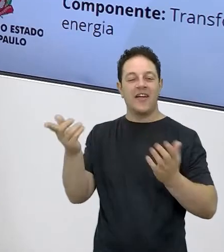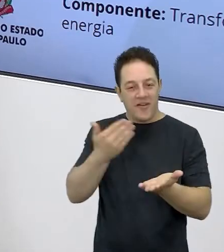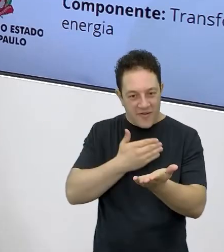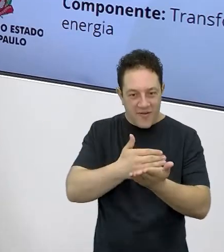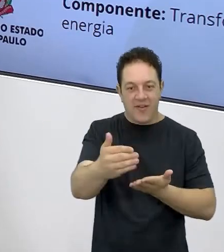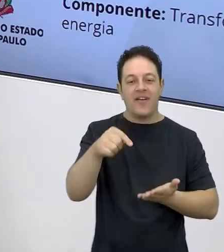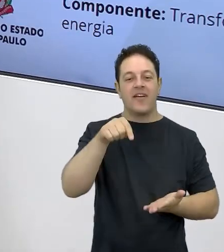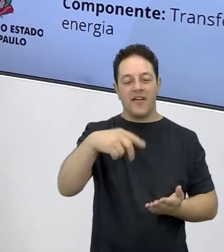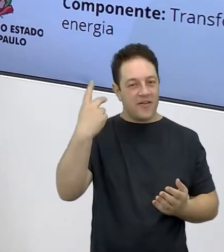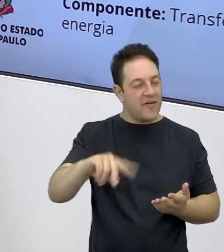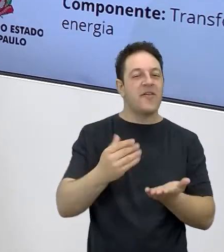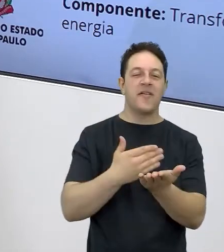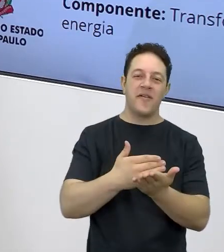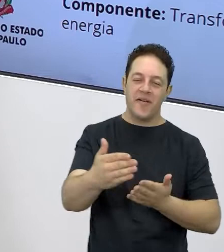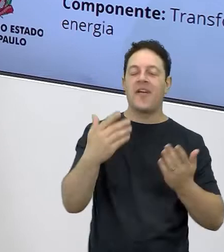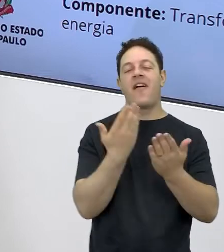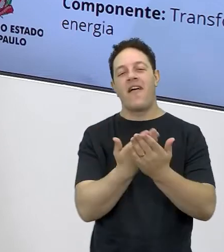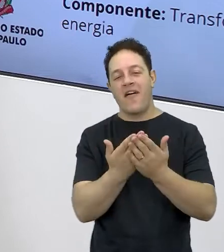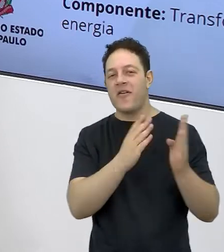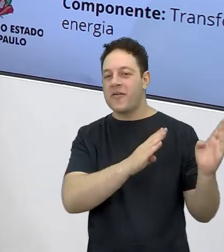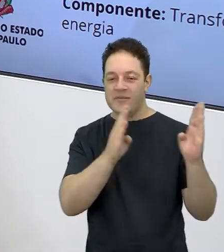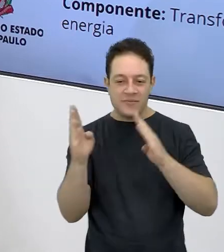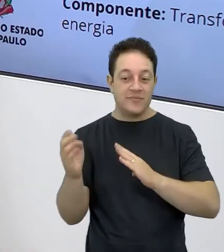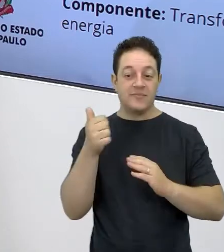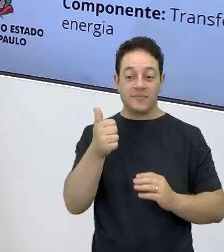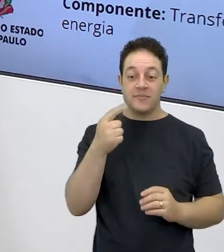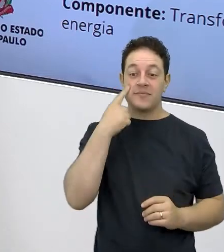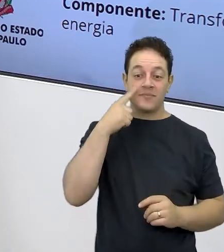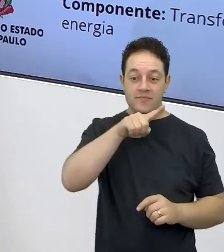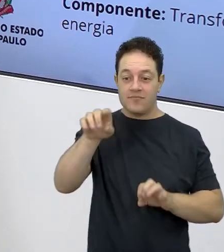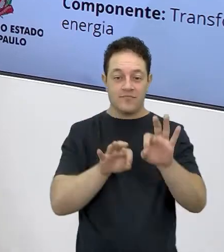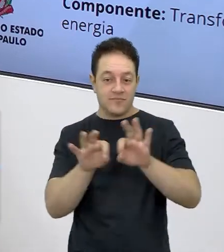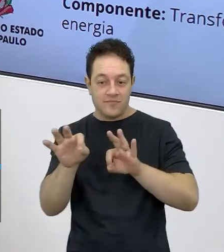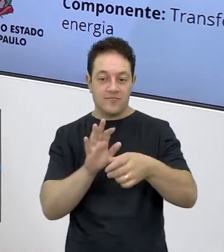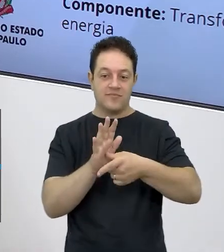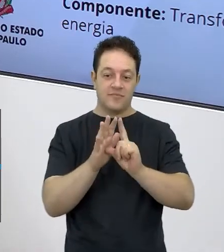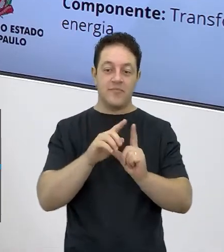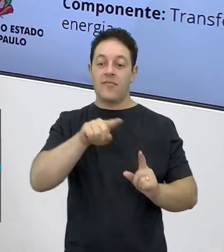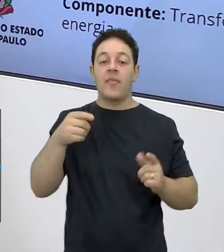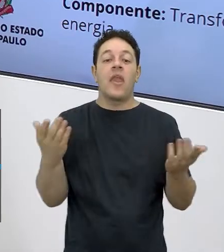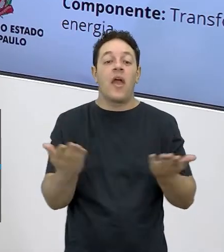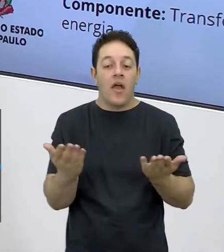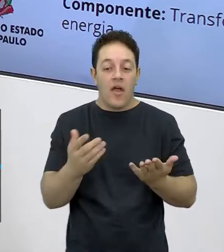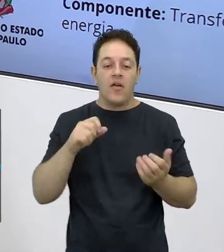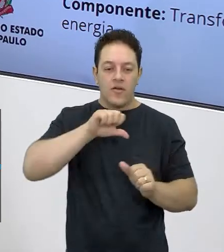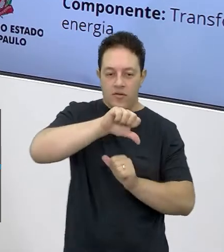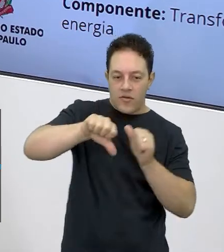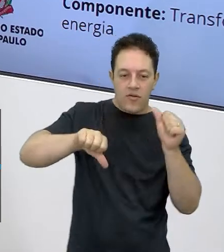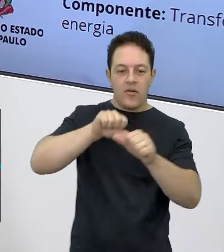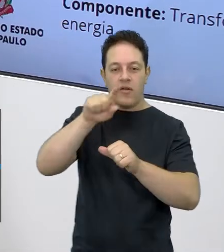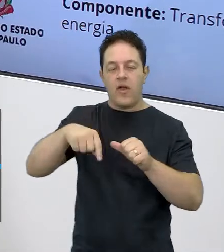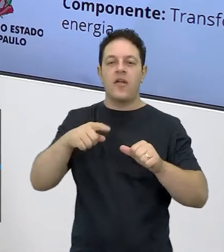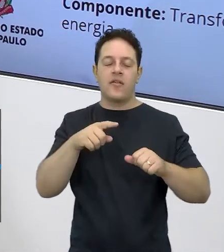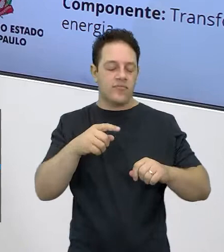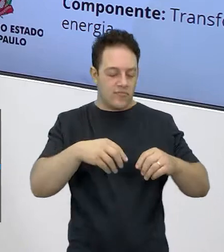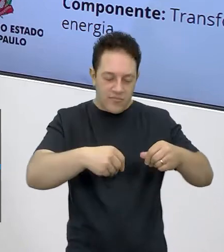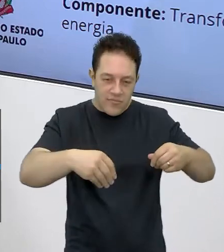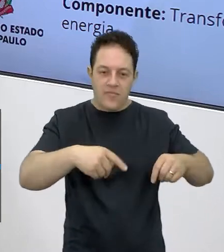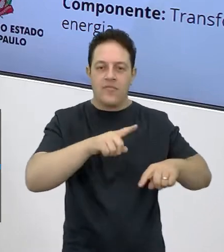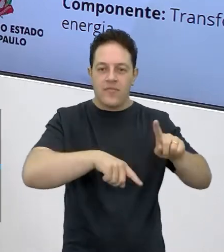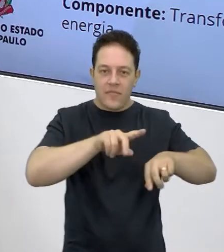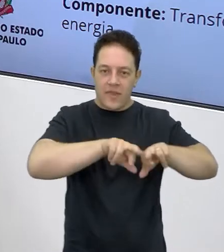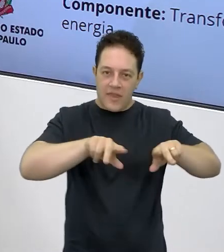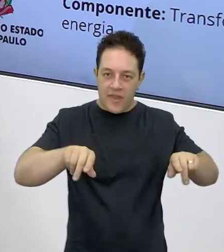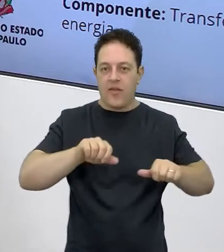entrada, isso mesmo, vamos começar nossa aula. Preparem seus materiais. Estamos aqui em transformação de matéria e energia. Nosso diretor